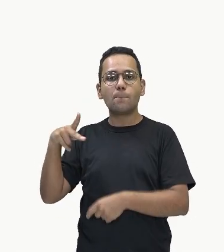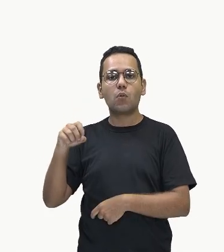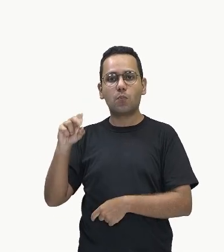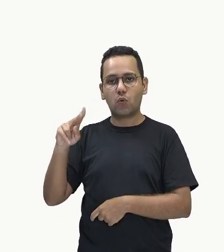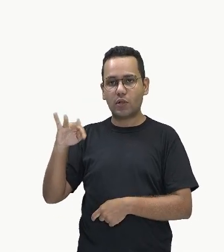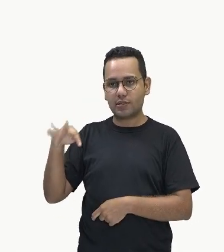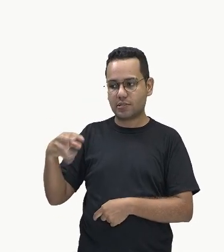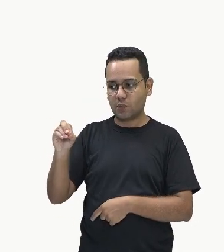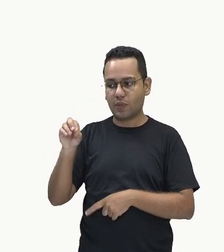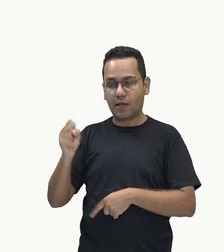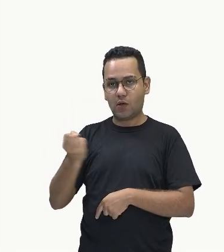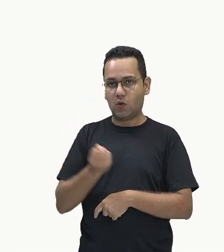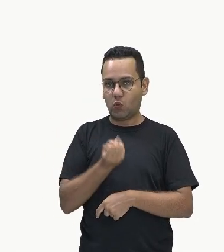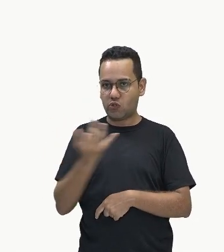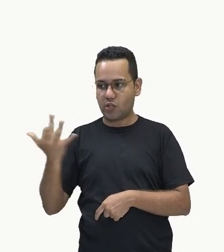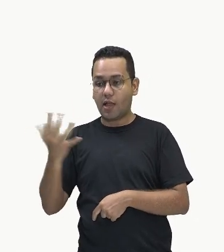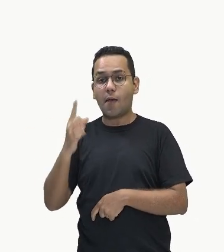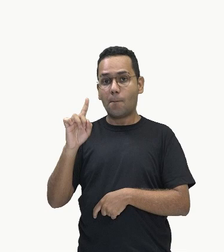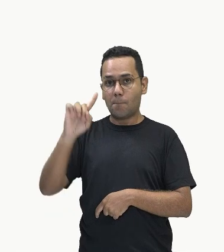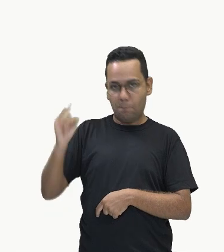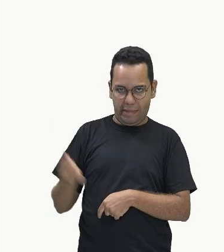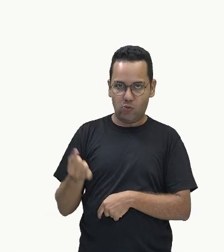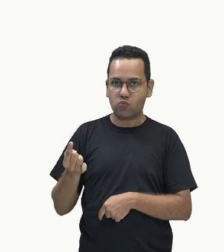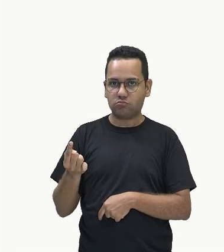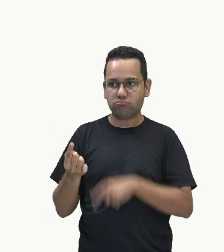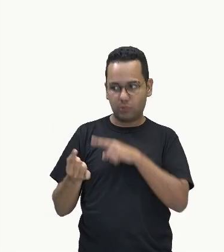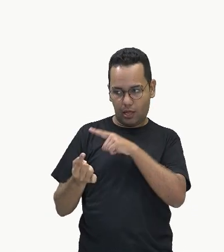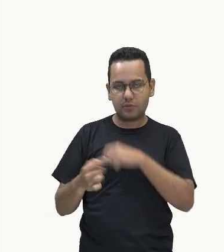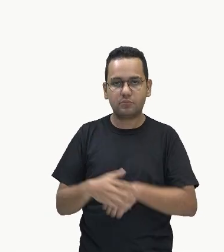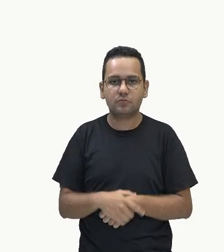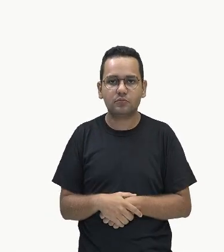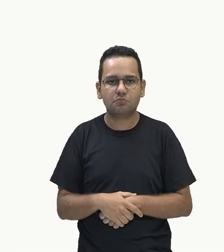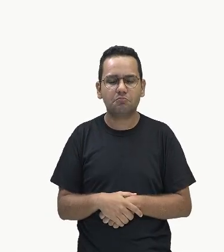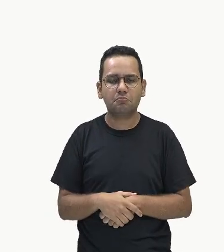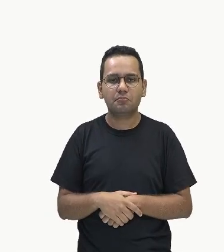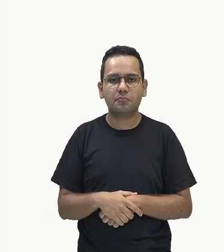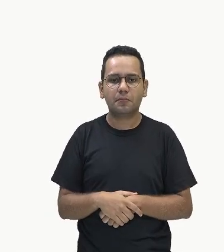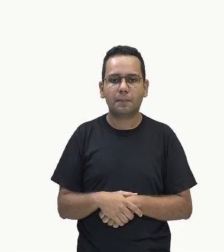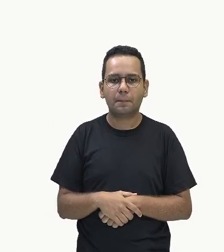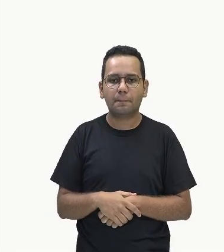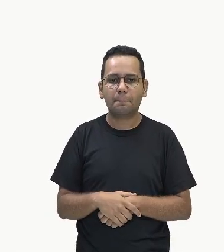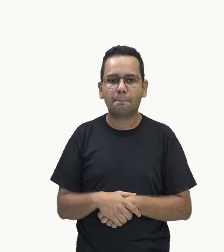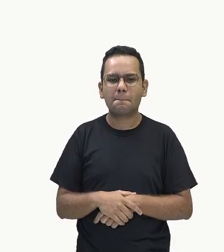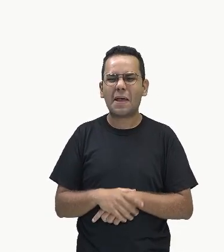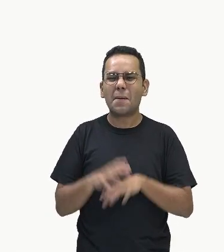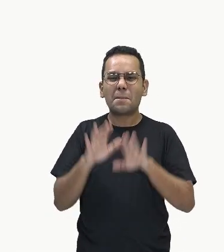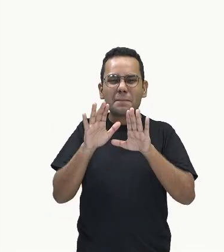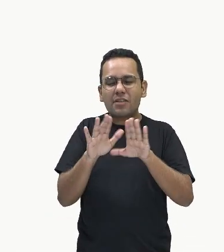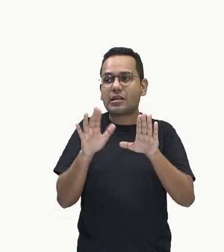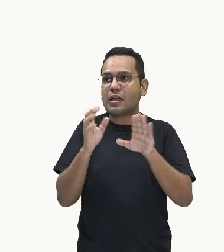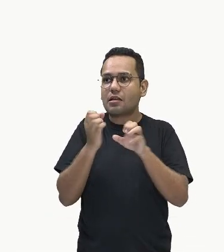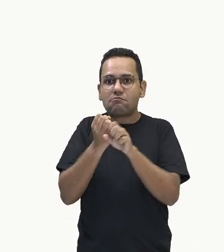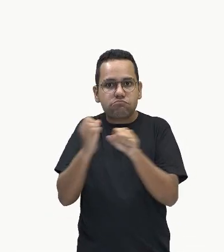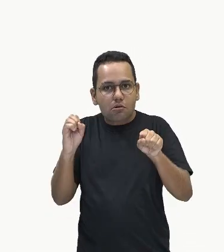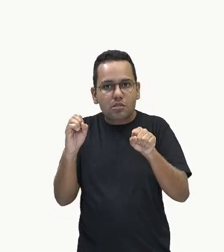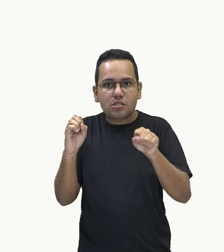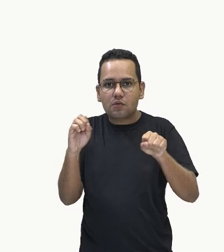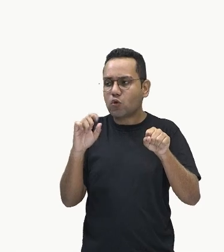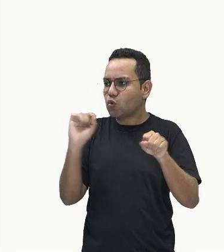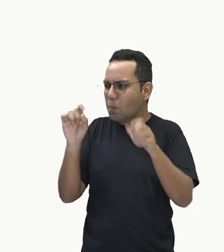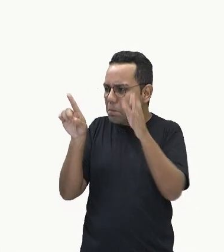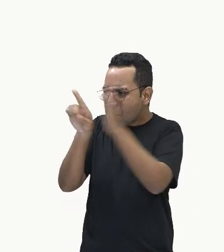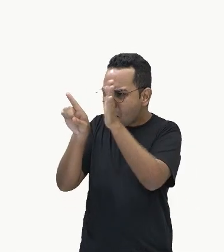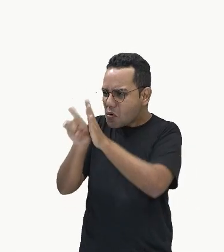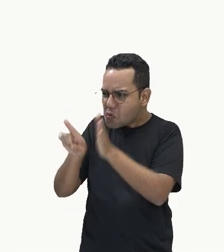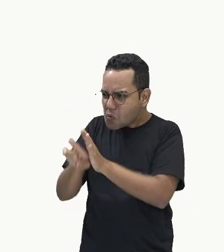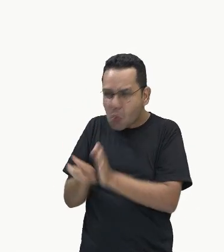professores. Tá bom? Só que a gente não tem como verificar com os 1000, né? Assim,